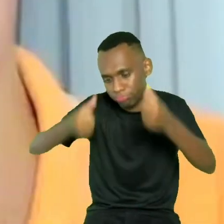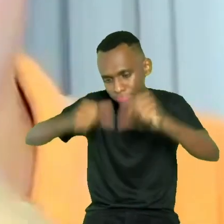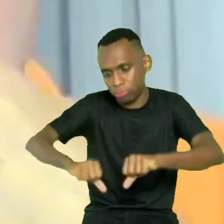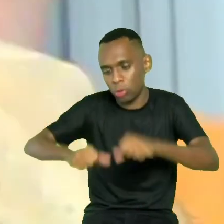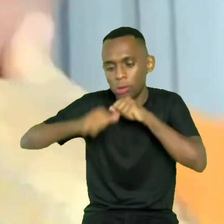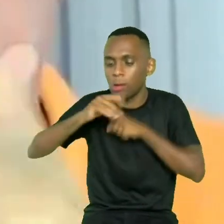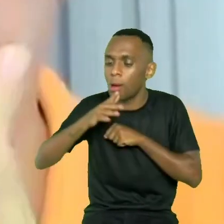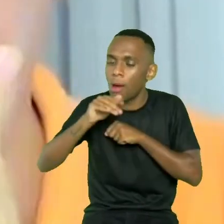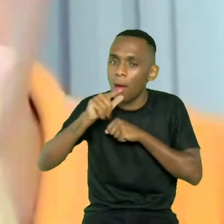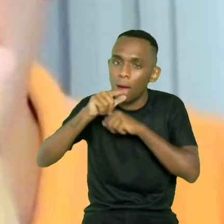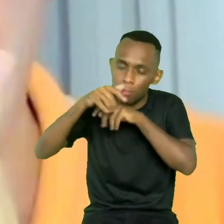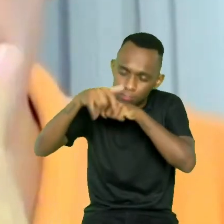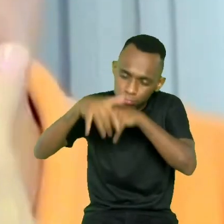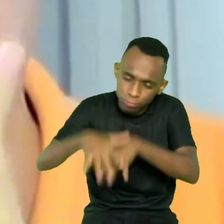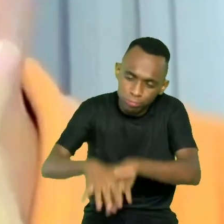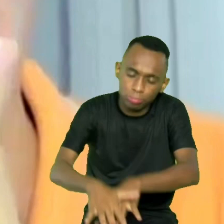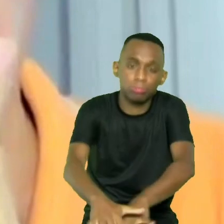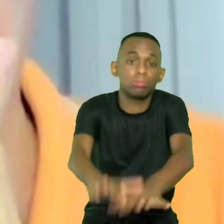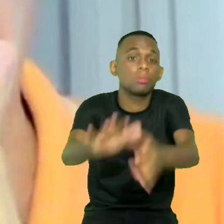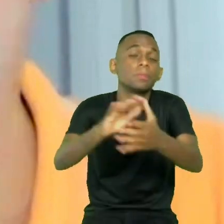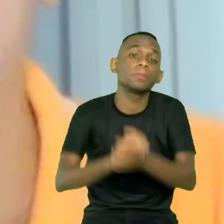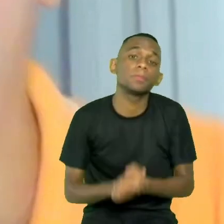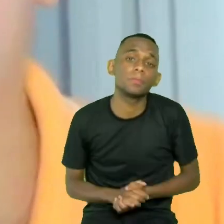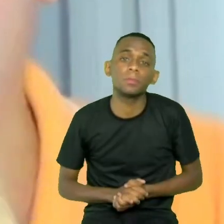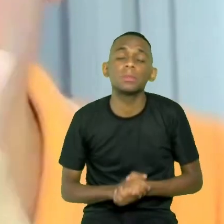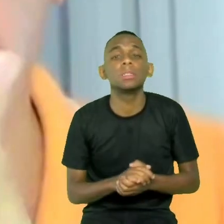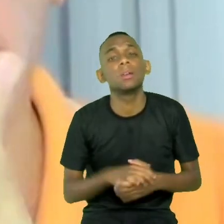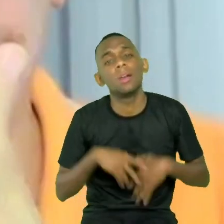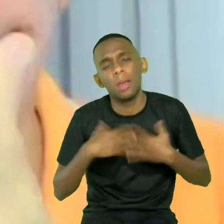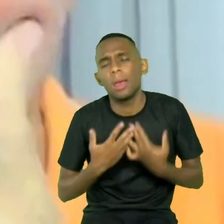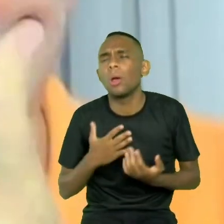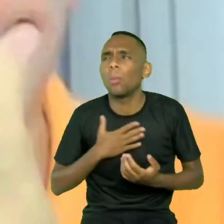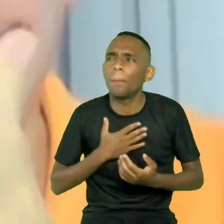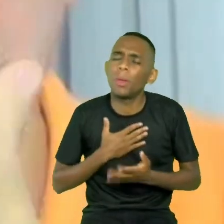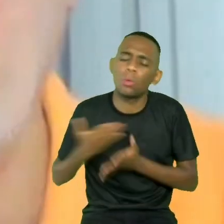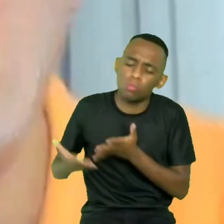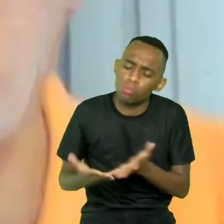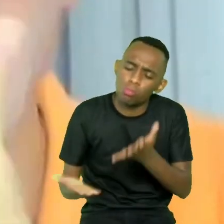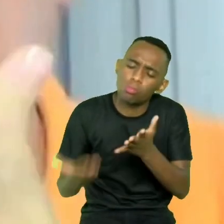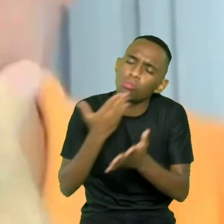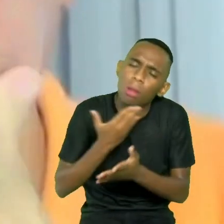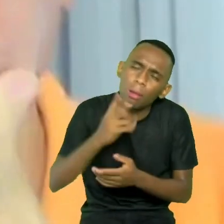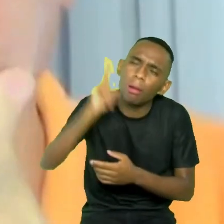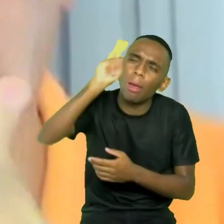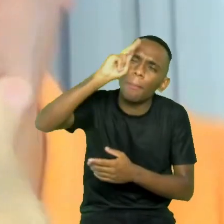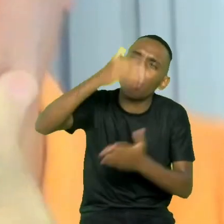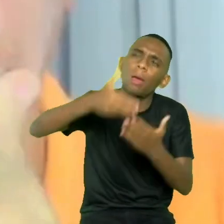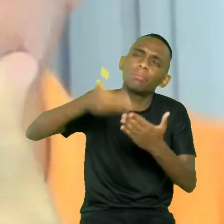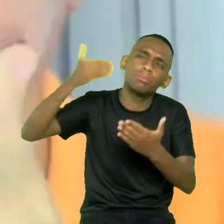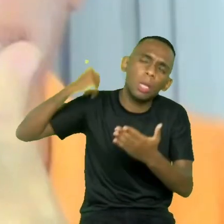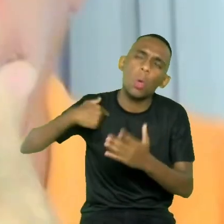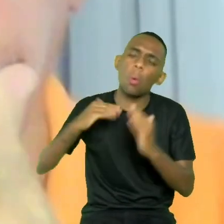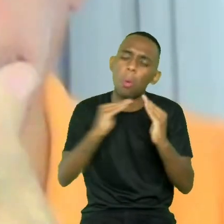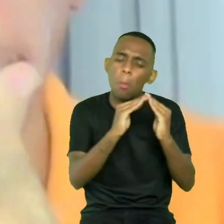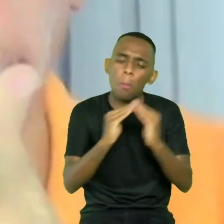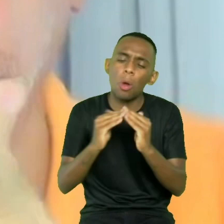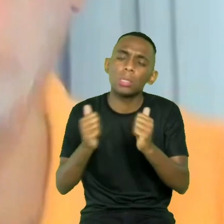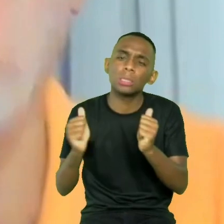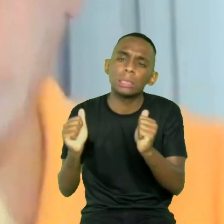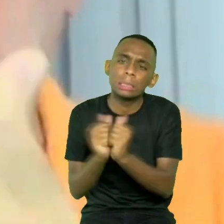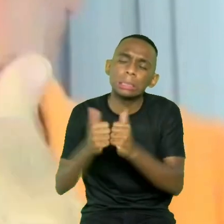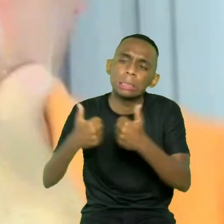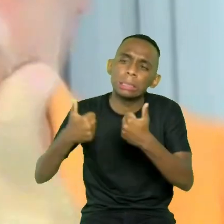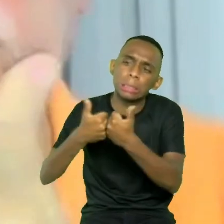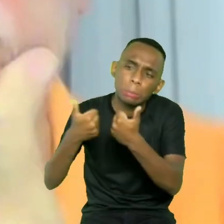esse rio aqui é o rio da minha aldeia, o rio da minha infância. Foi lá que eu morei às margens dele, a casa onde eu nasci, os